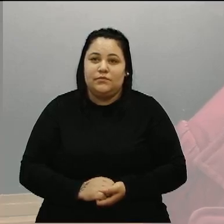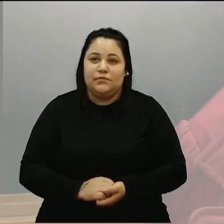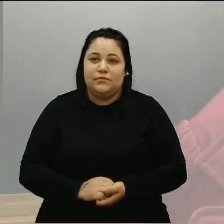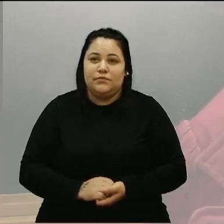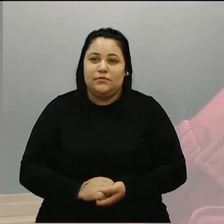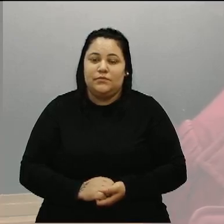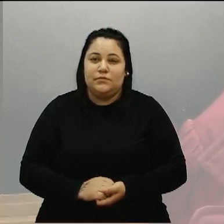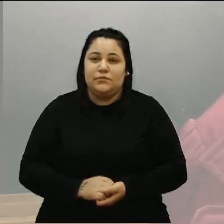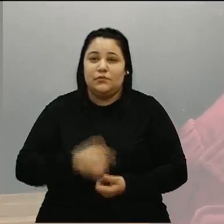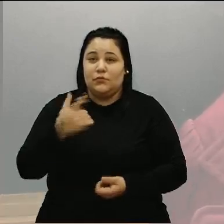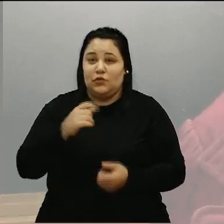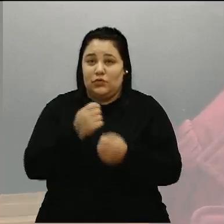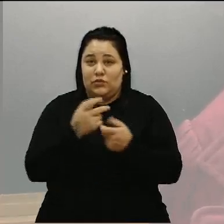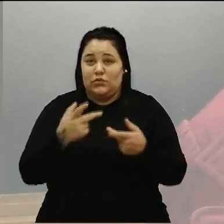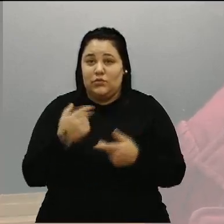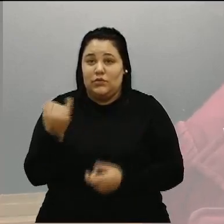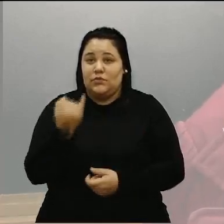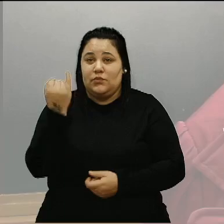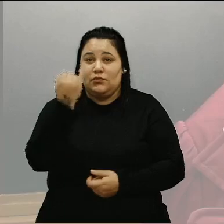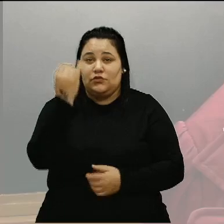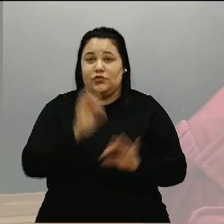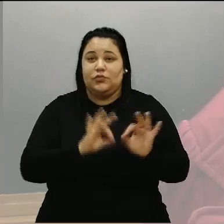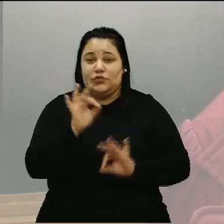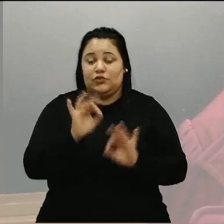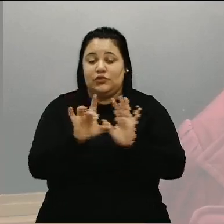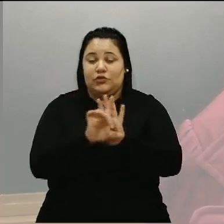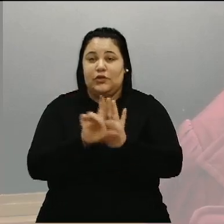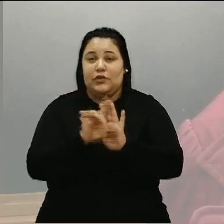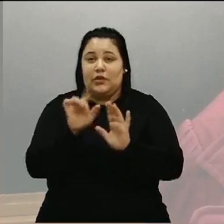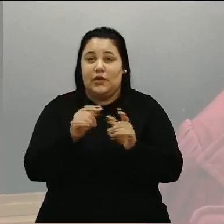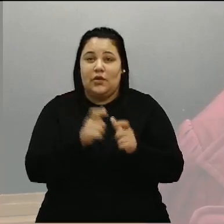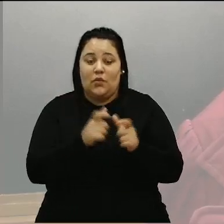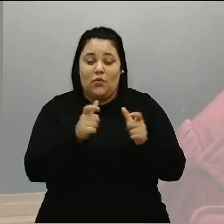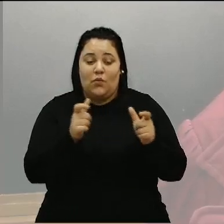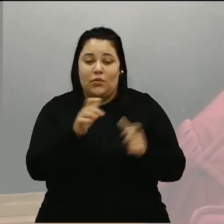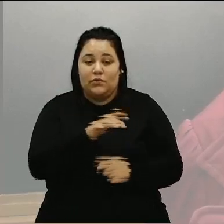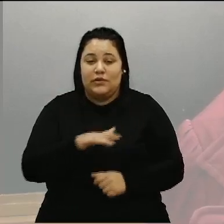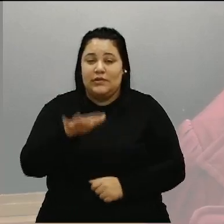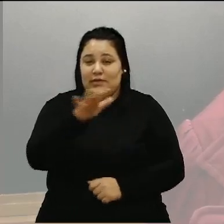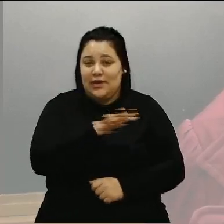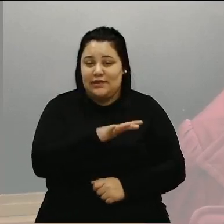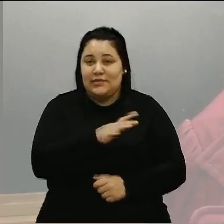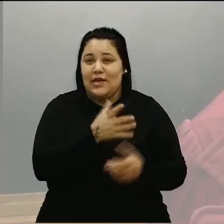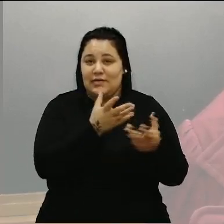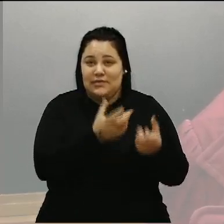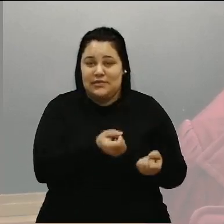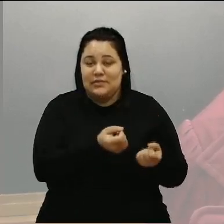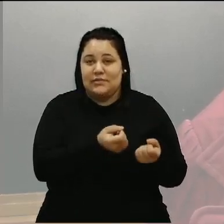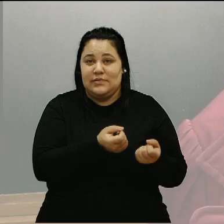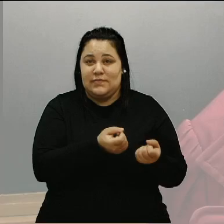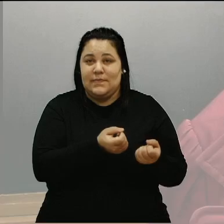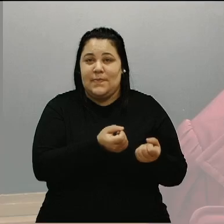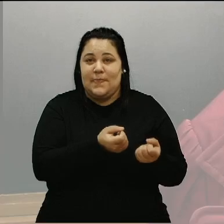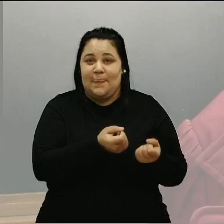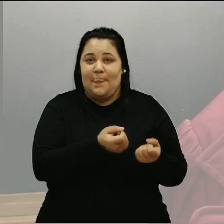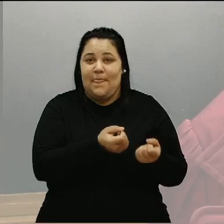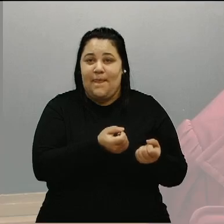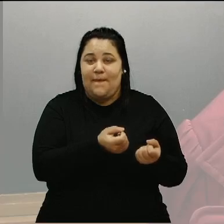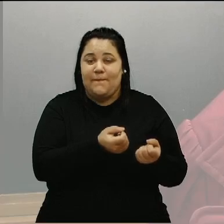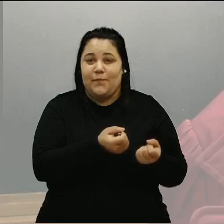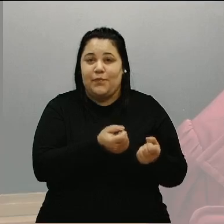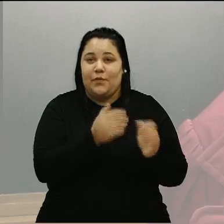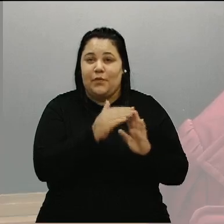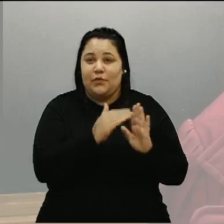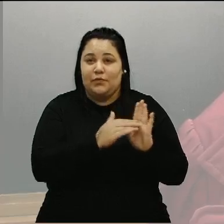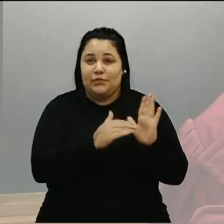aspecto relevante do projeto de lei é a ampliação das áreas contempladas pelo Financiarte. Foram adicionadas